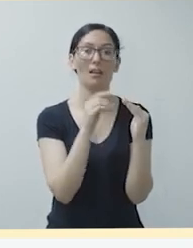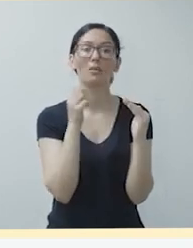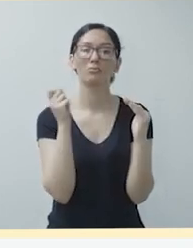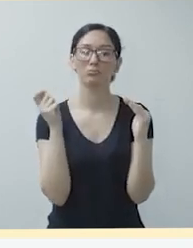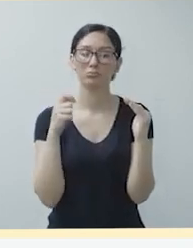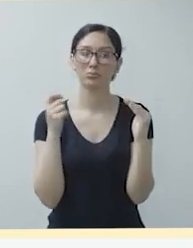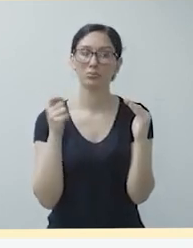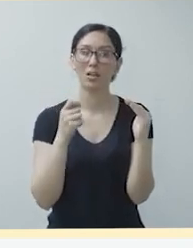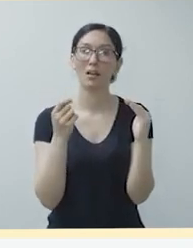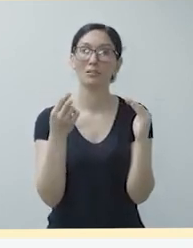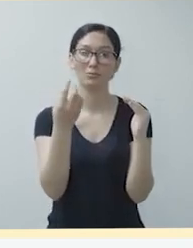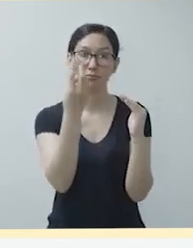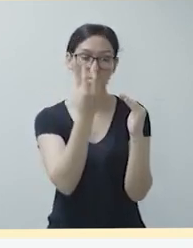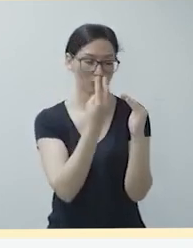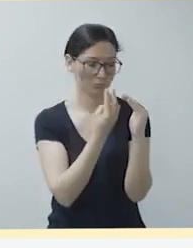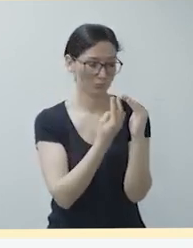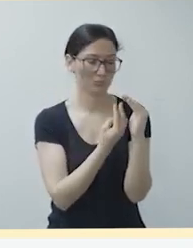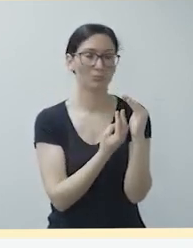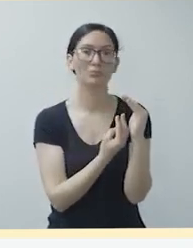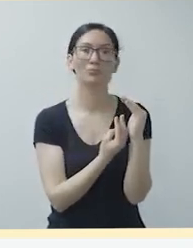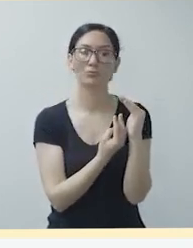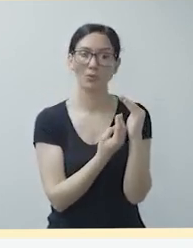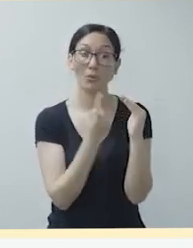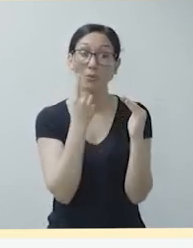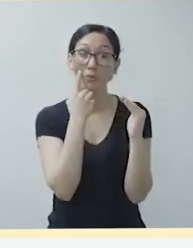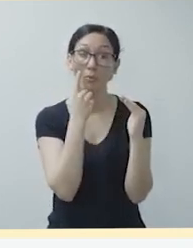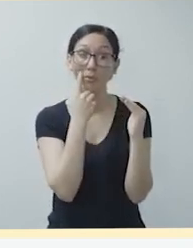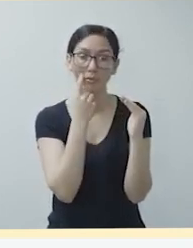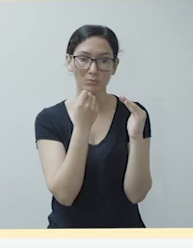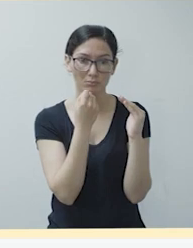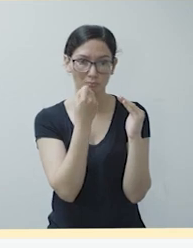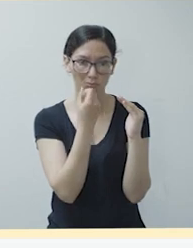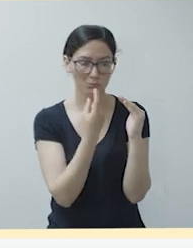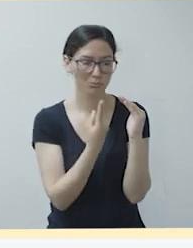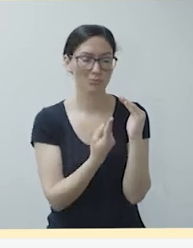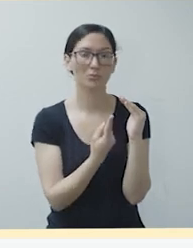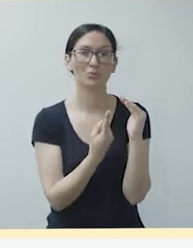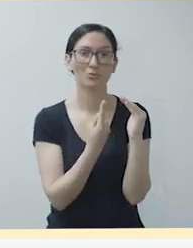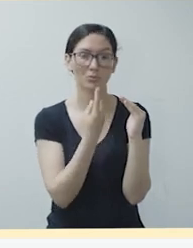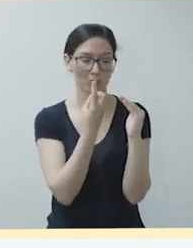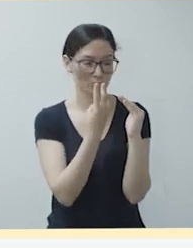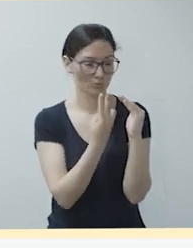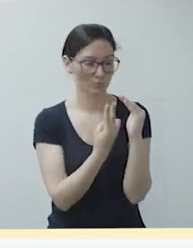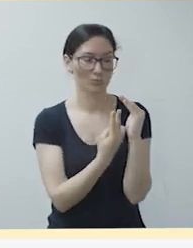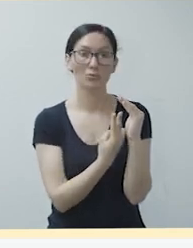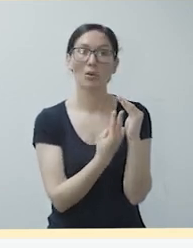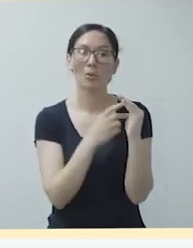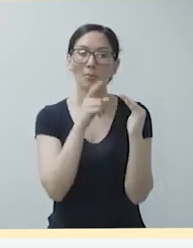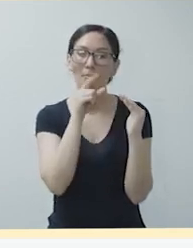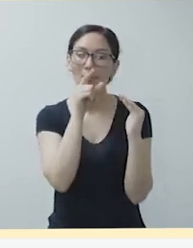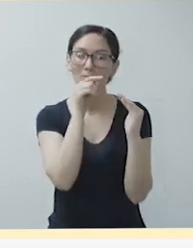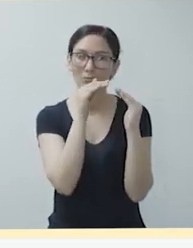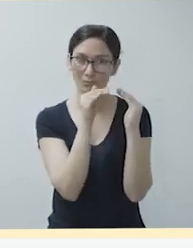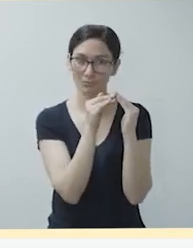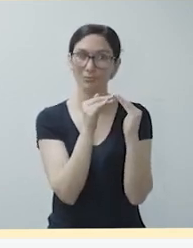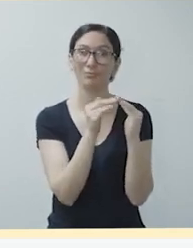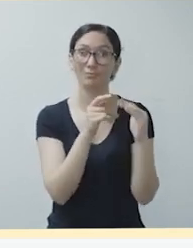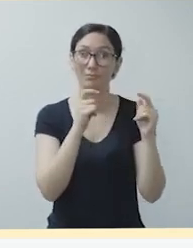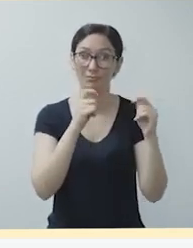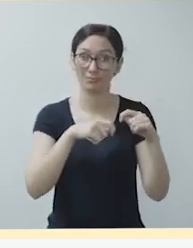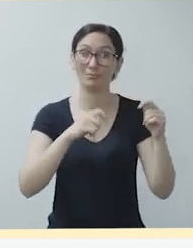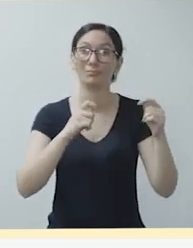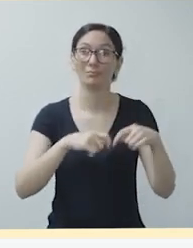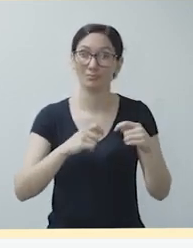poderia entrar, sabe quantos pássaros? Vamos contar juntos? Um, dois pássaros. Em